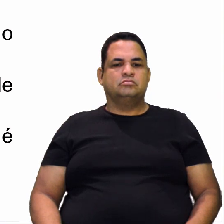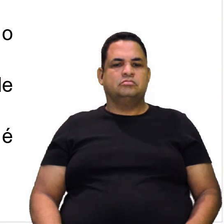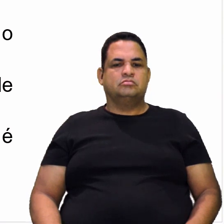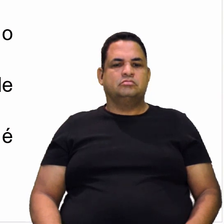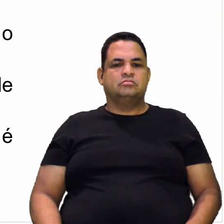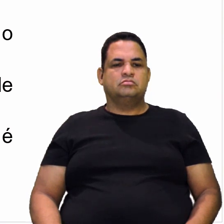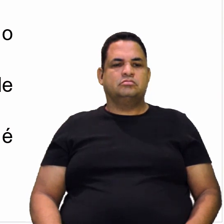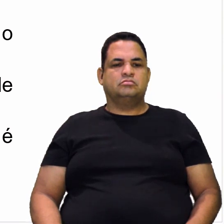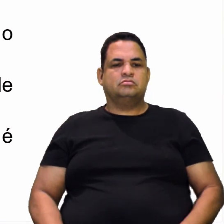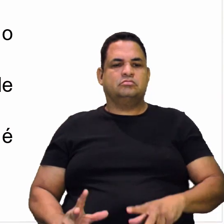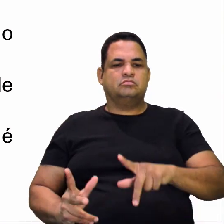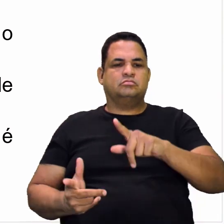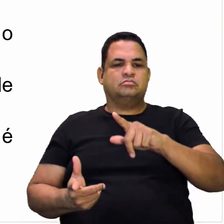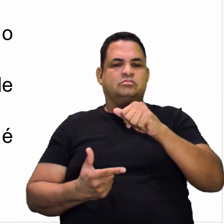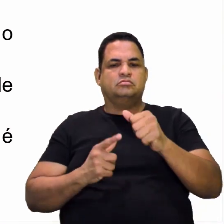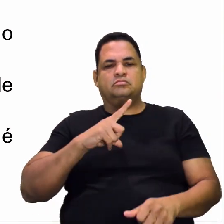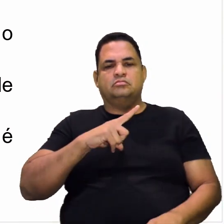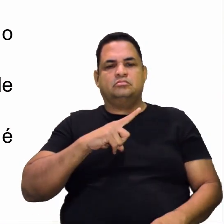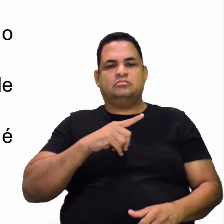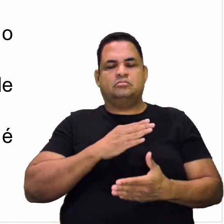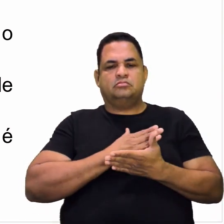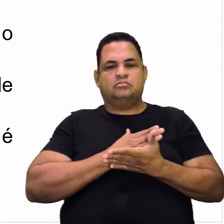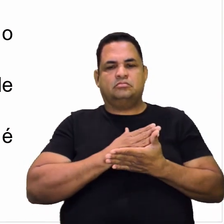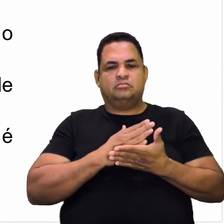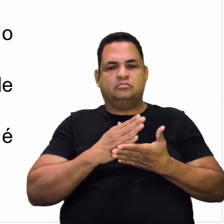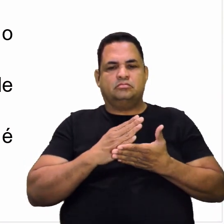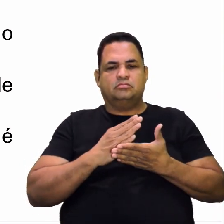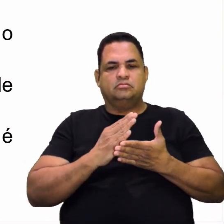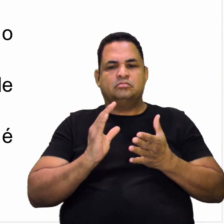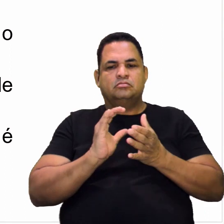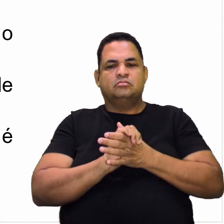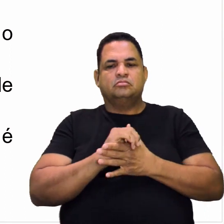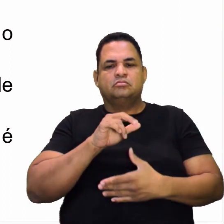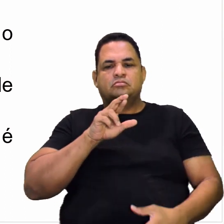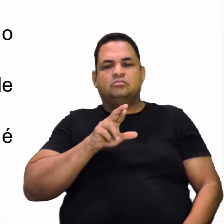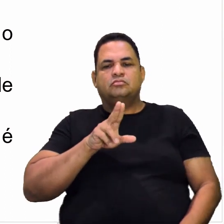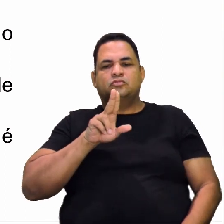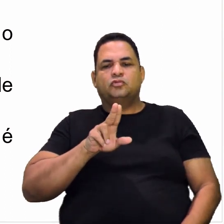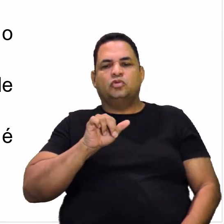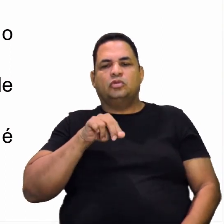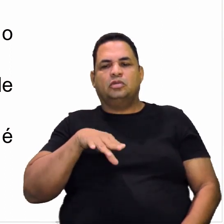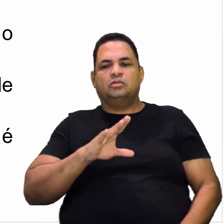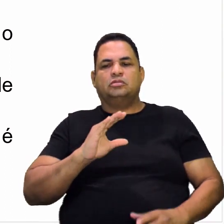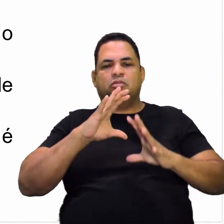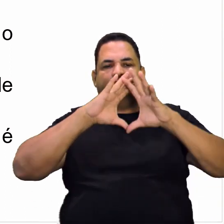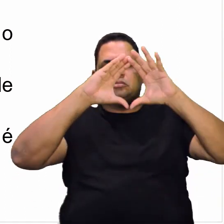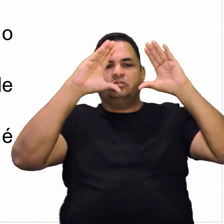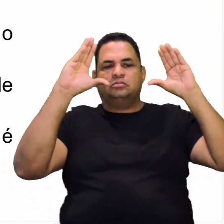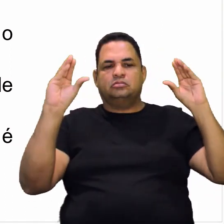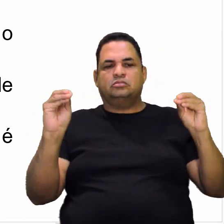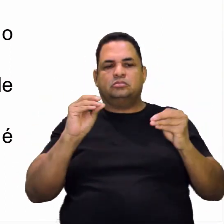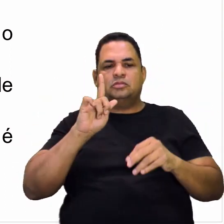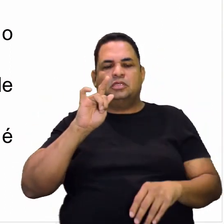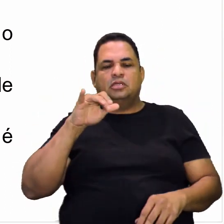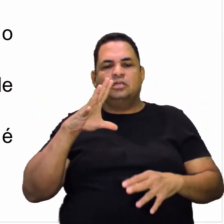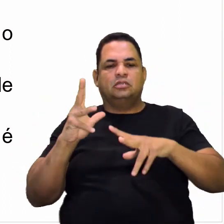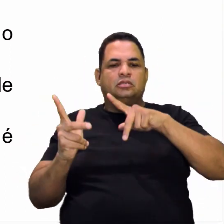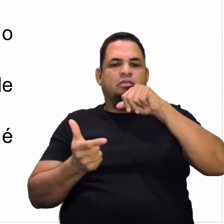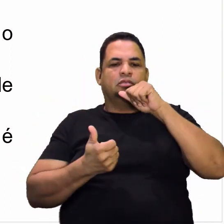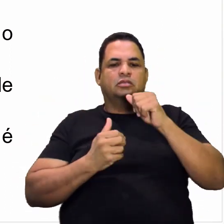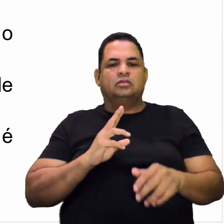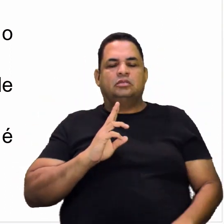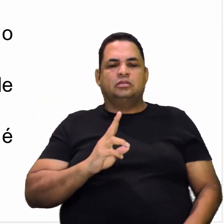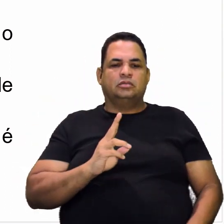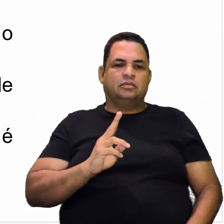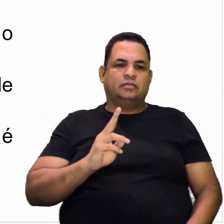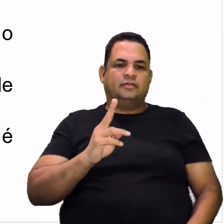O mundo teve início com o casal Urano, que é o céu, e Gaia, que é a terra,